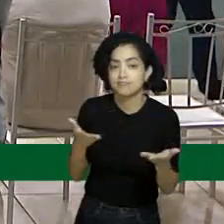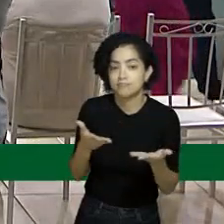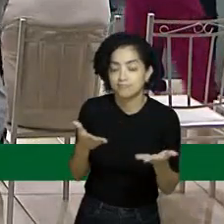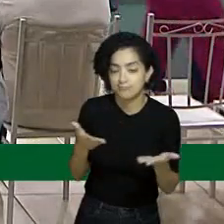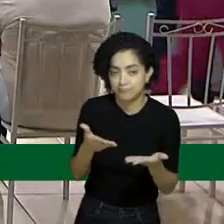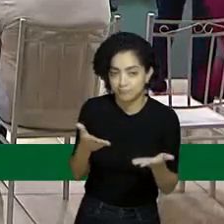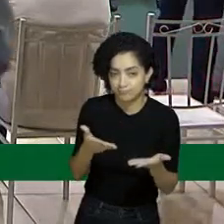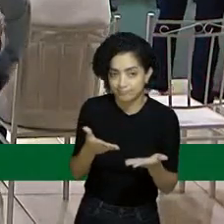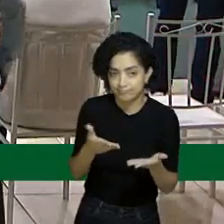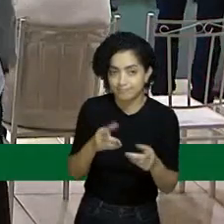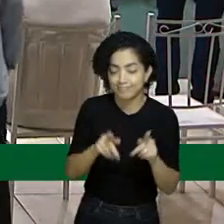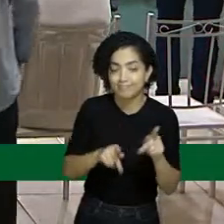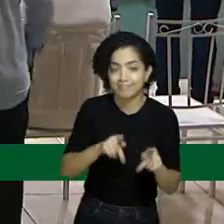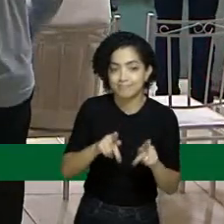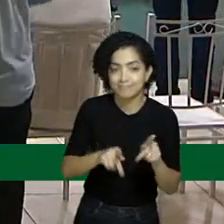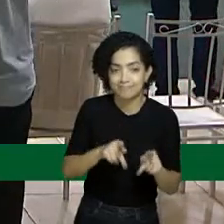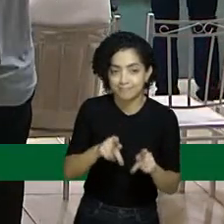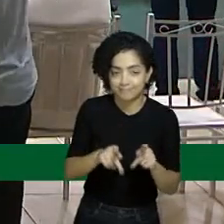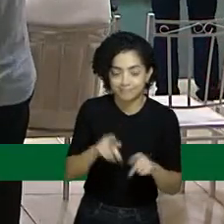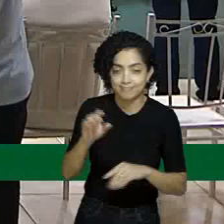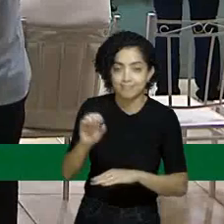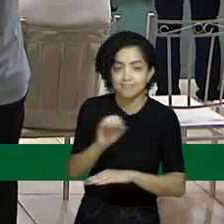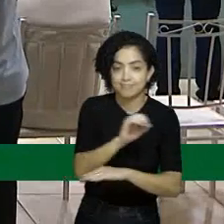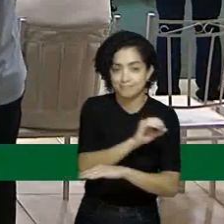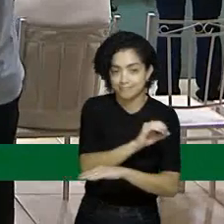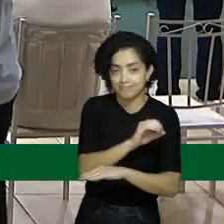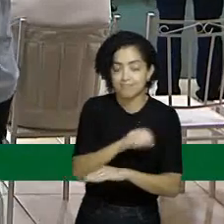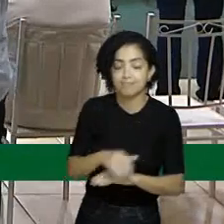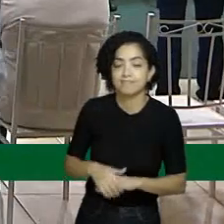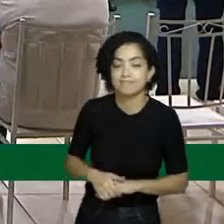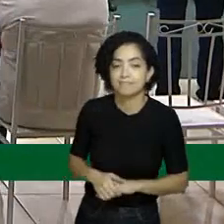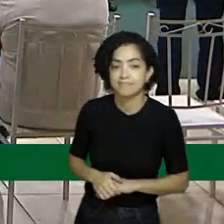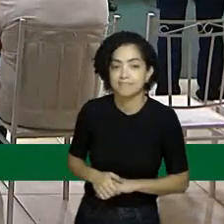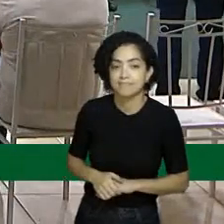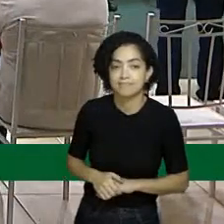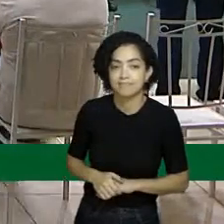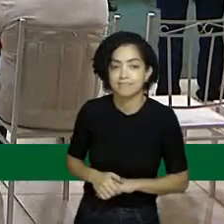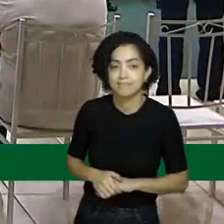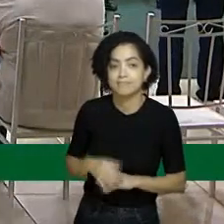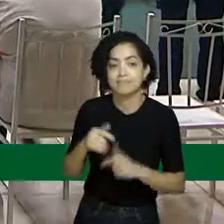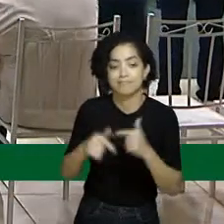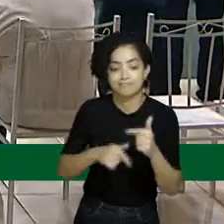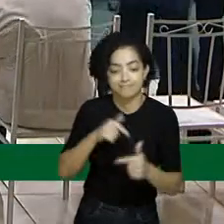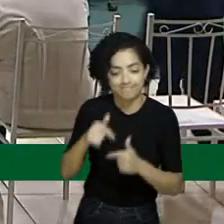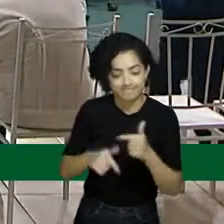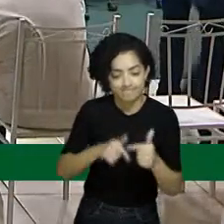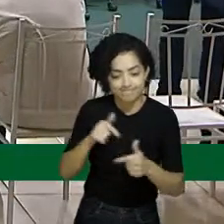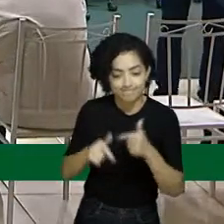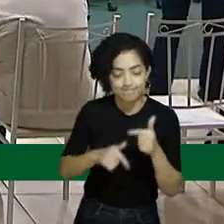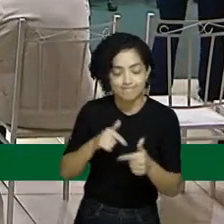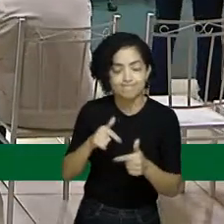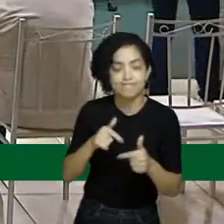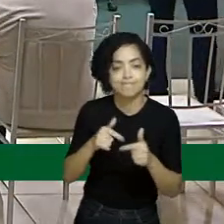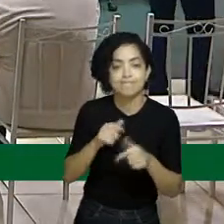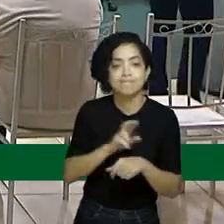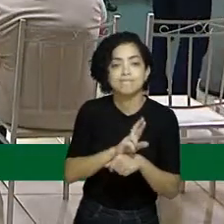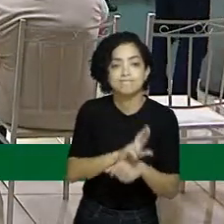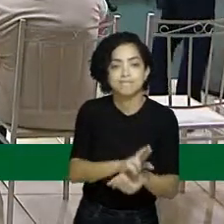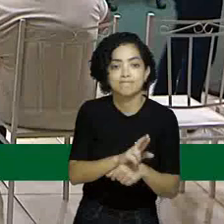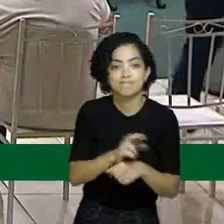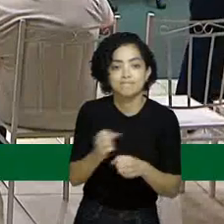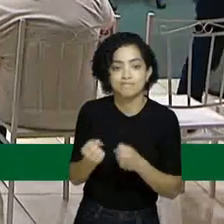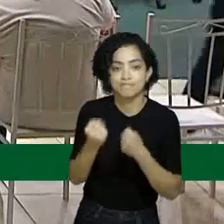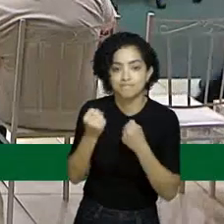o povo do Oeste Catarinense, esse povo trabalhador que representa a força do